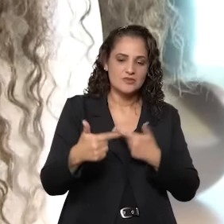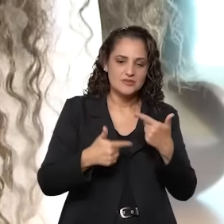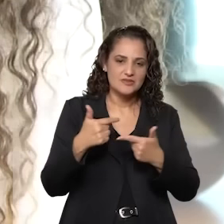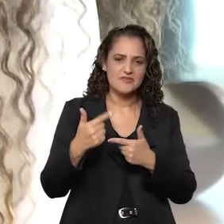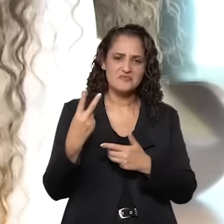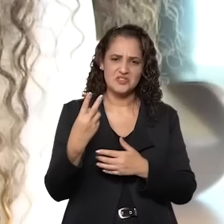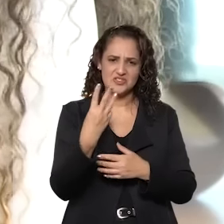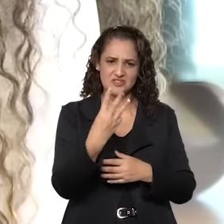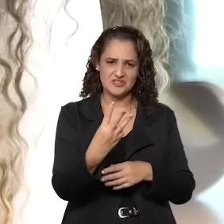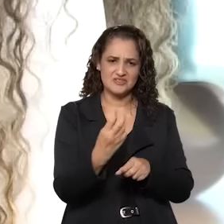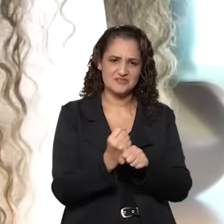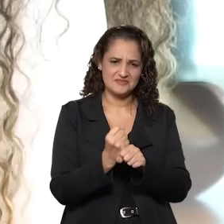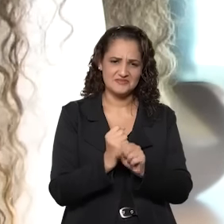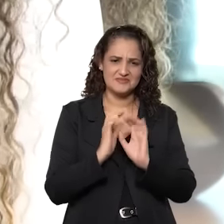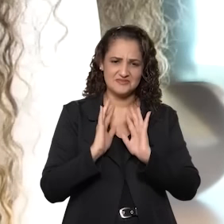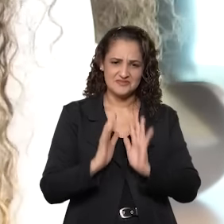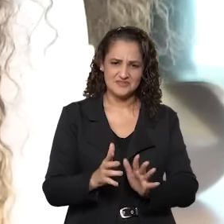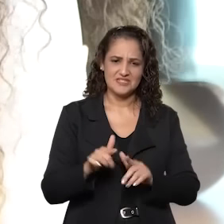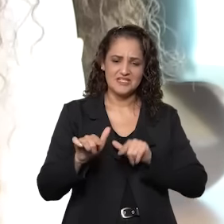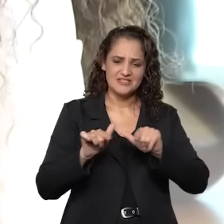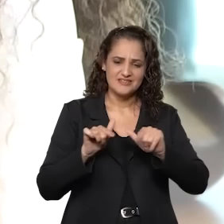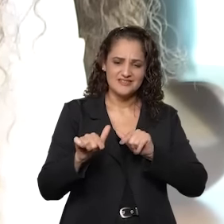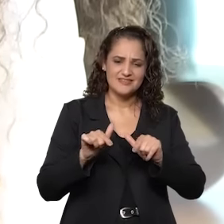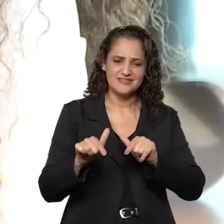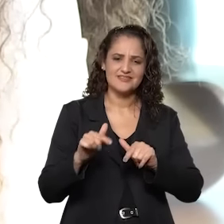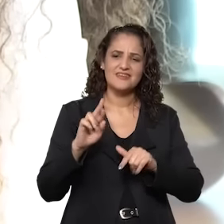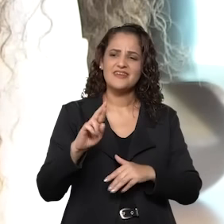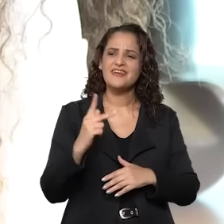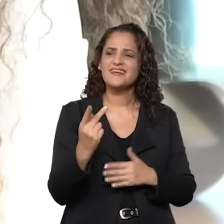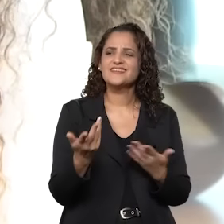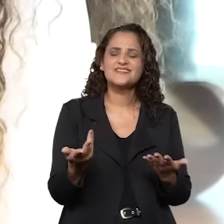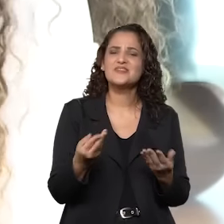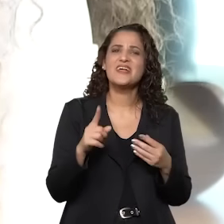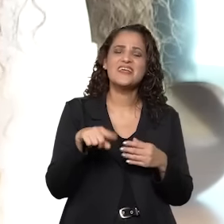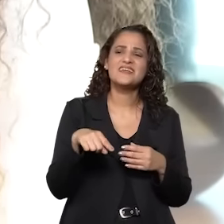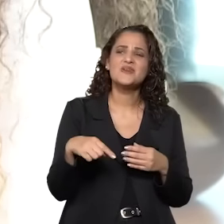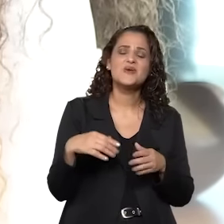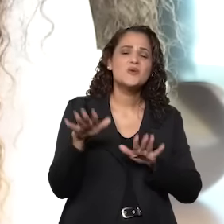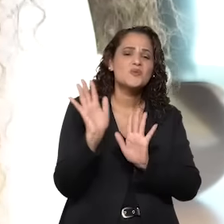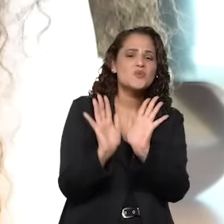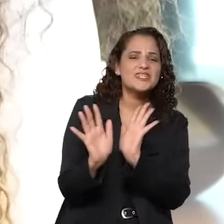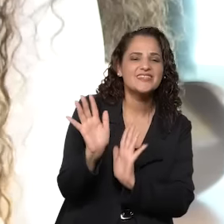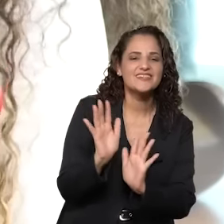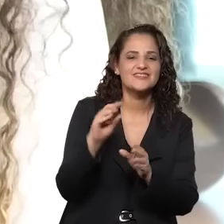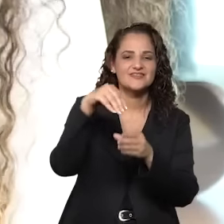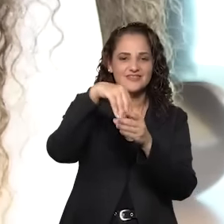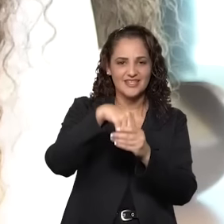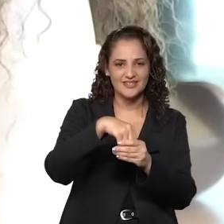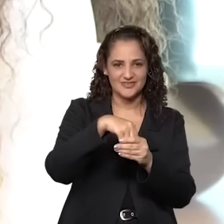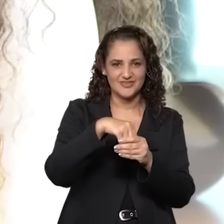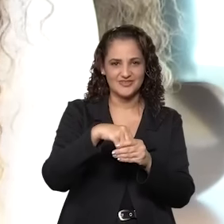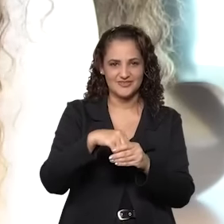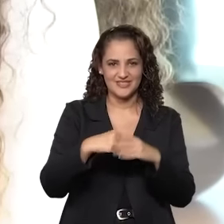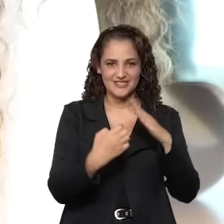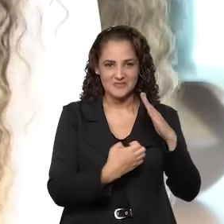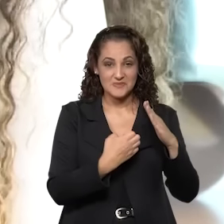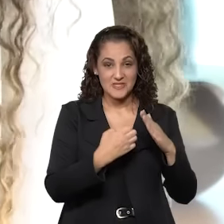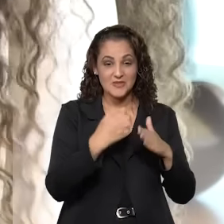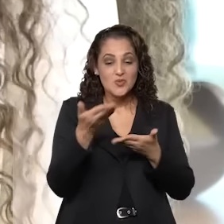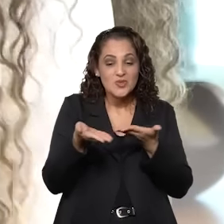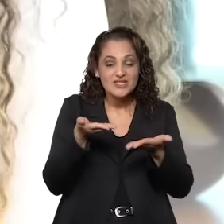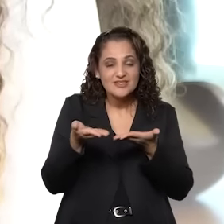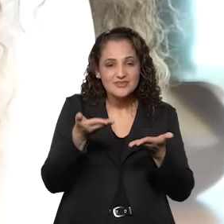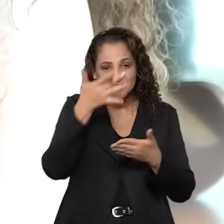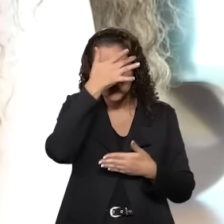23 anos cuidando das pessoas dentro das organizações eh e ao longo da minha trajetória desde muito lá no início da minha carreira Jorgete